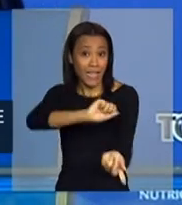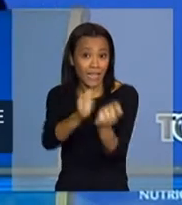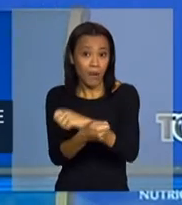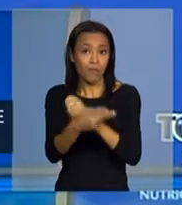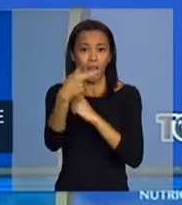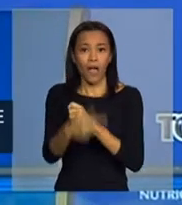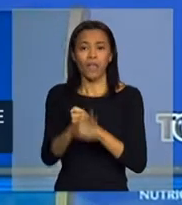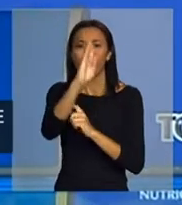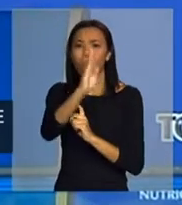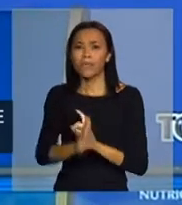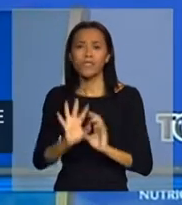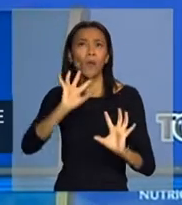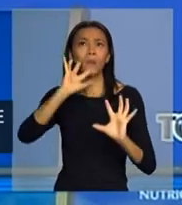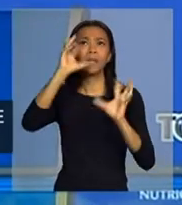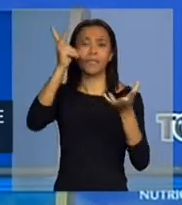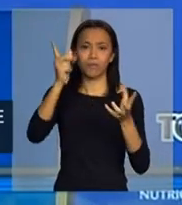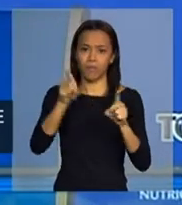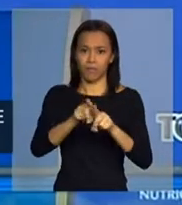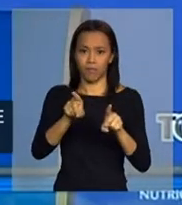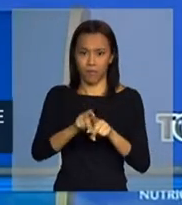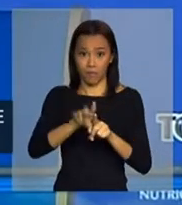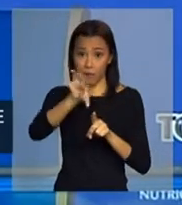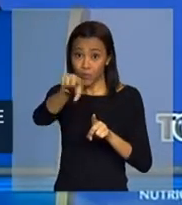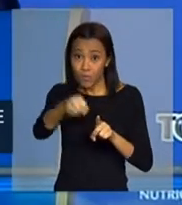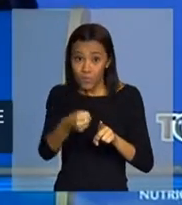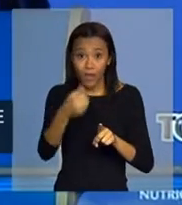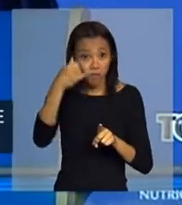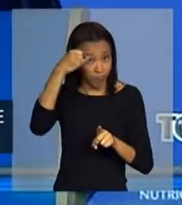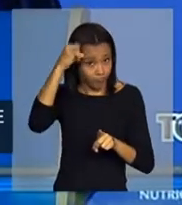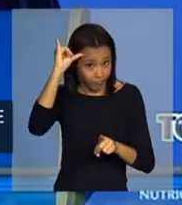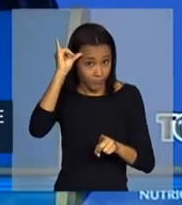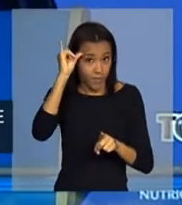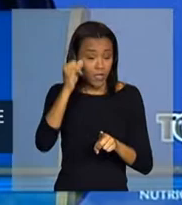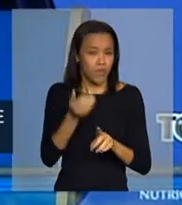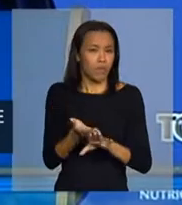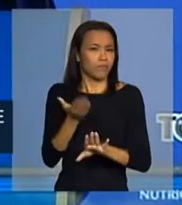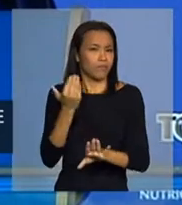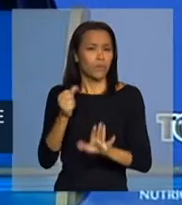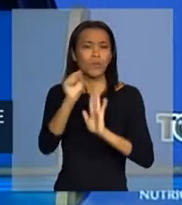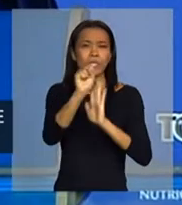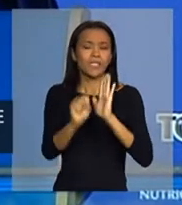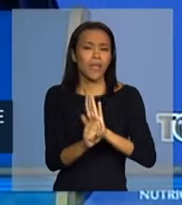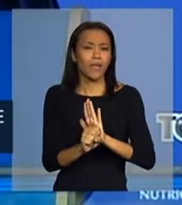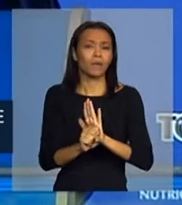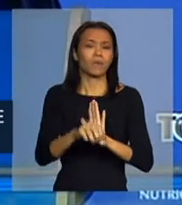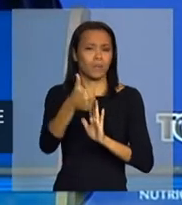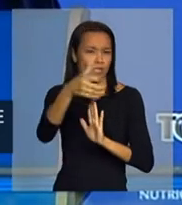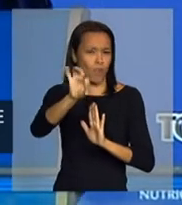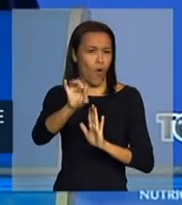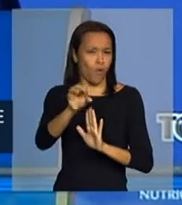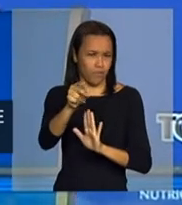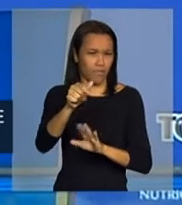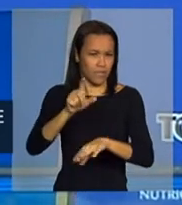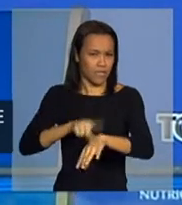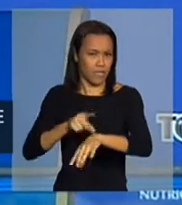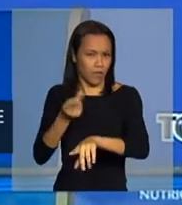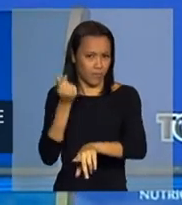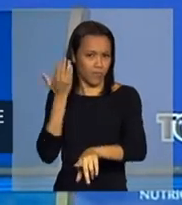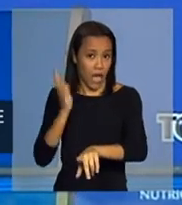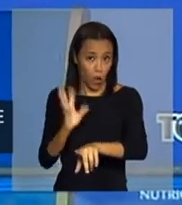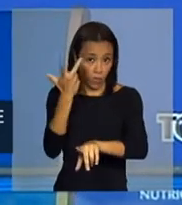clima. No início, no final, eu acho, do século XIX que isso ocorreu.